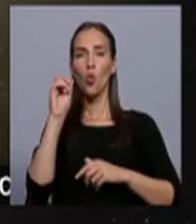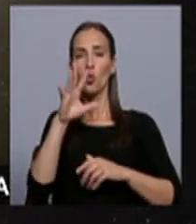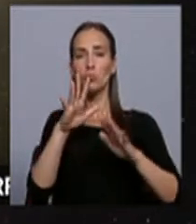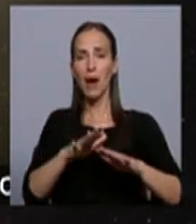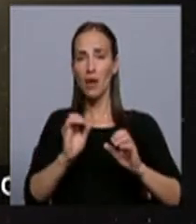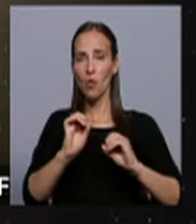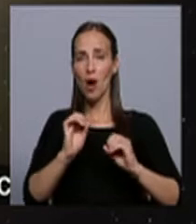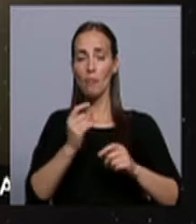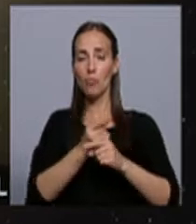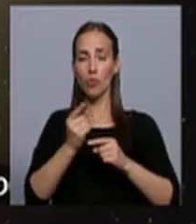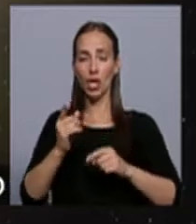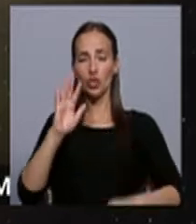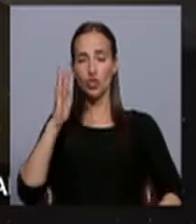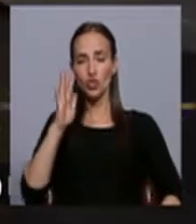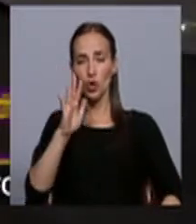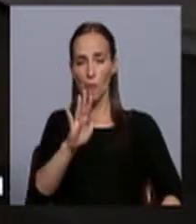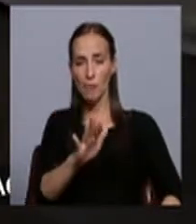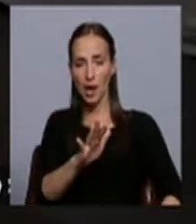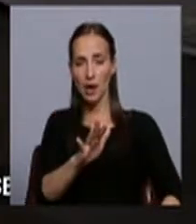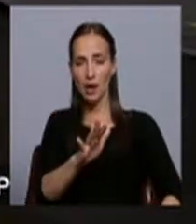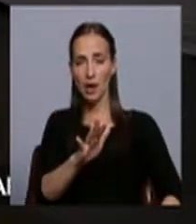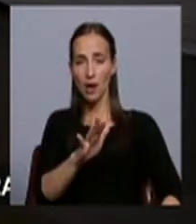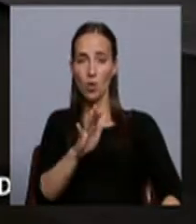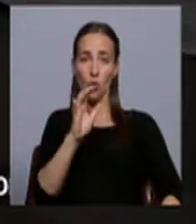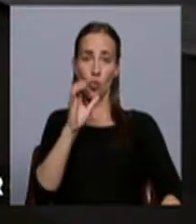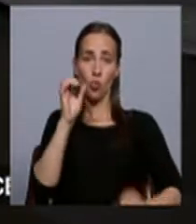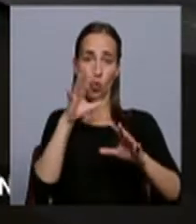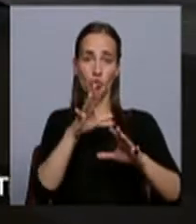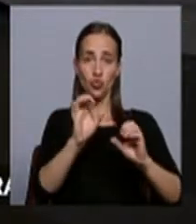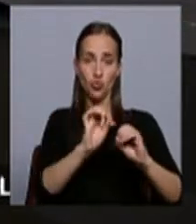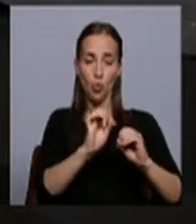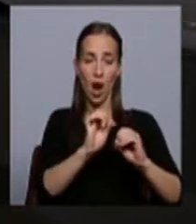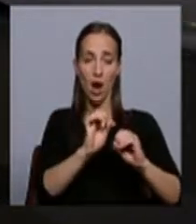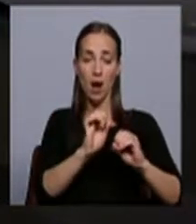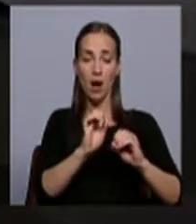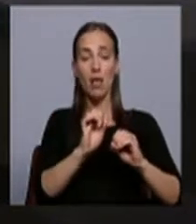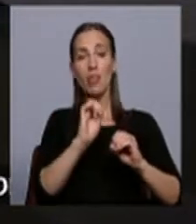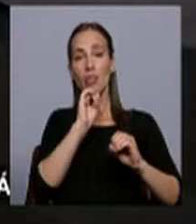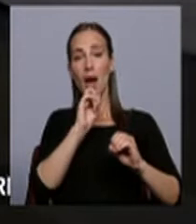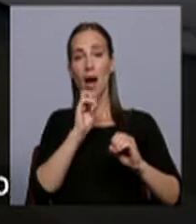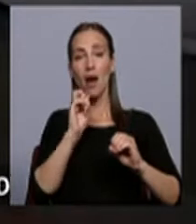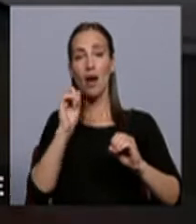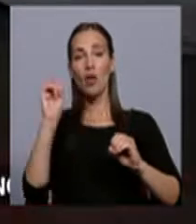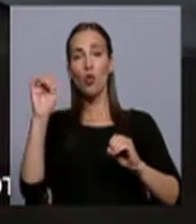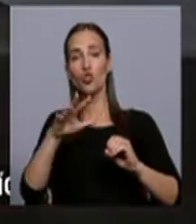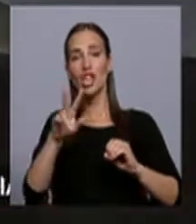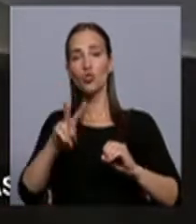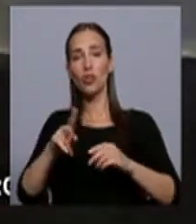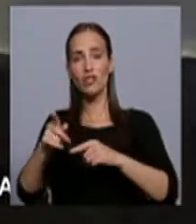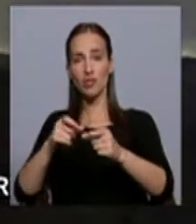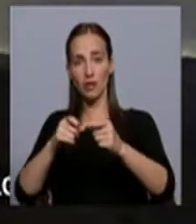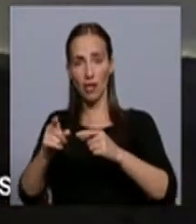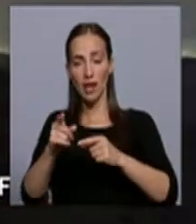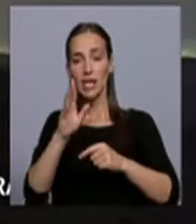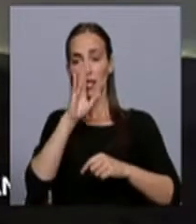estrelas, nós podemos não ver essa quebra da luz. Porquê? Porque essa sombra, digamos assim, esta quebra da